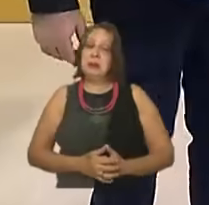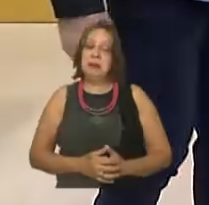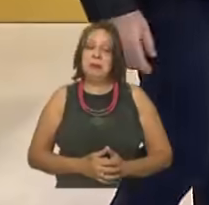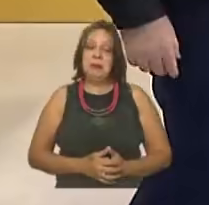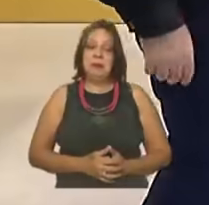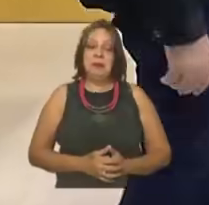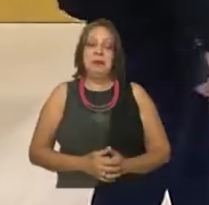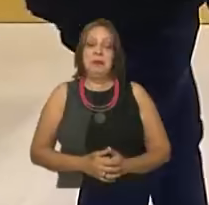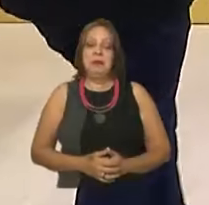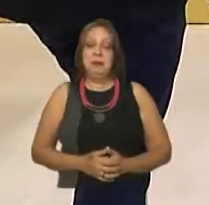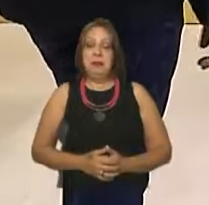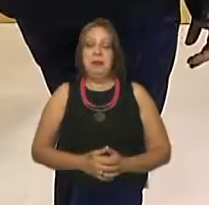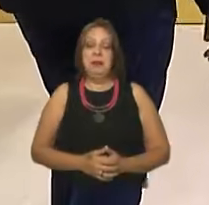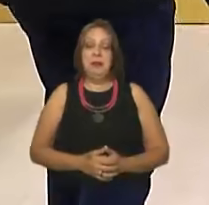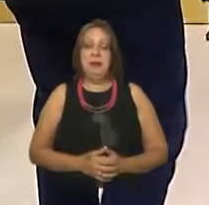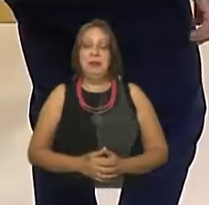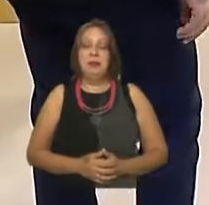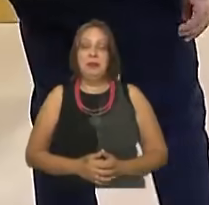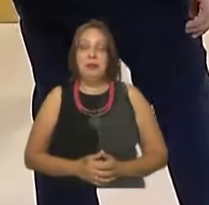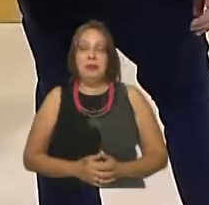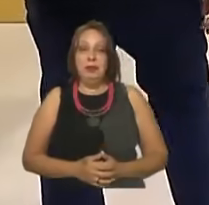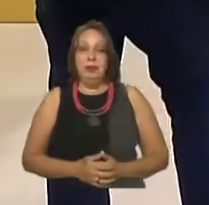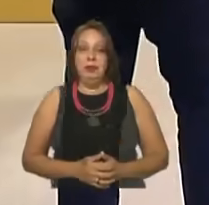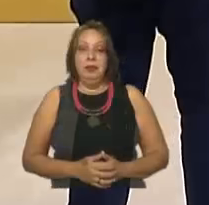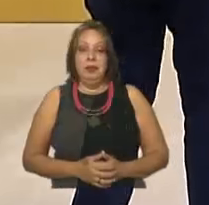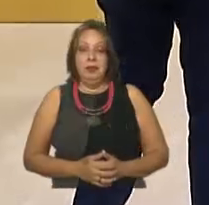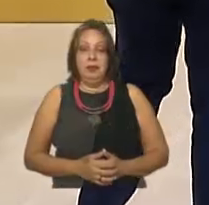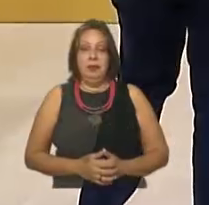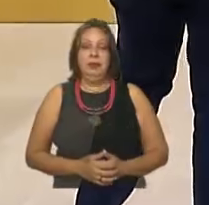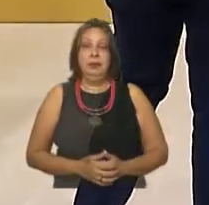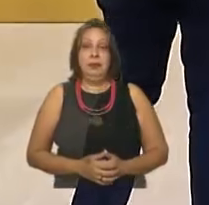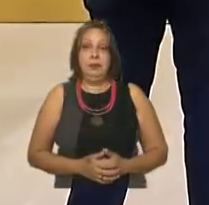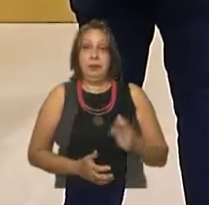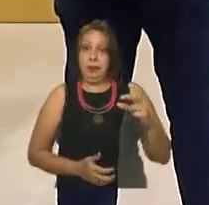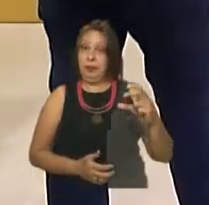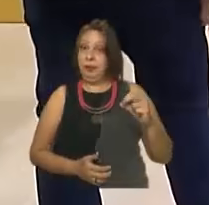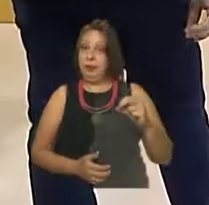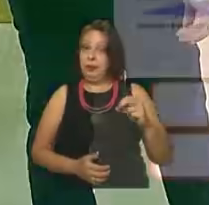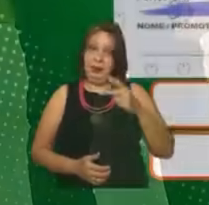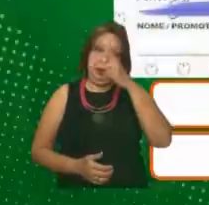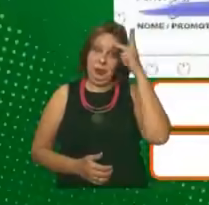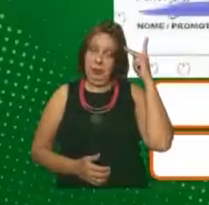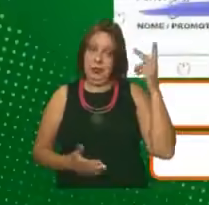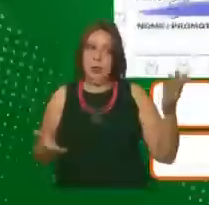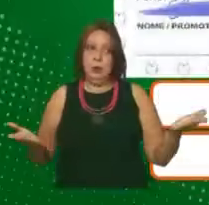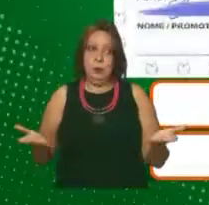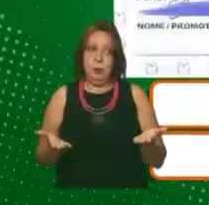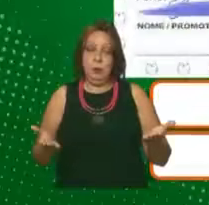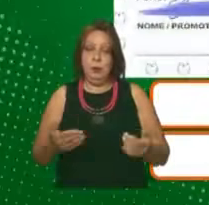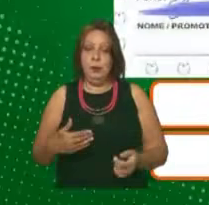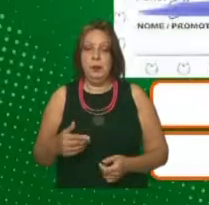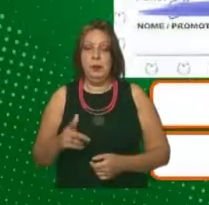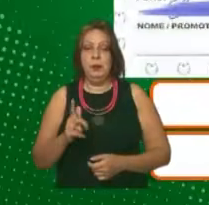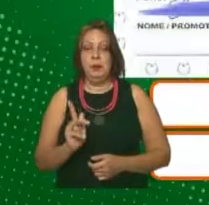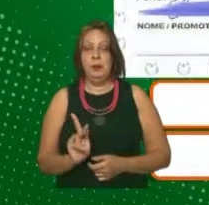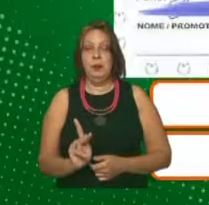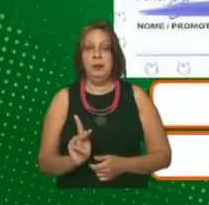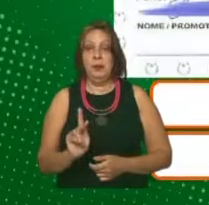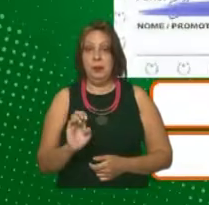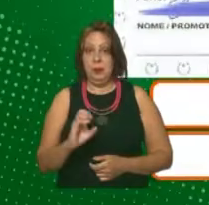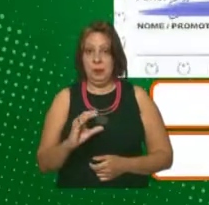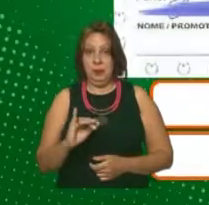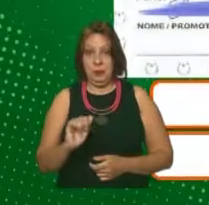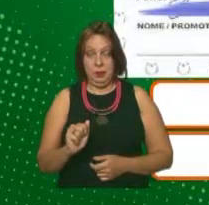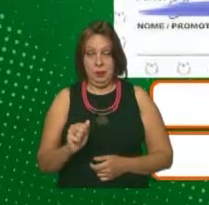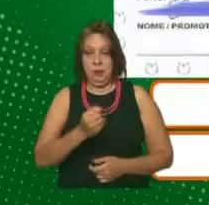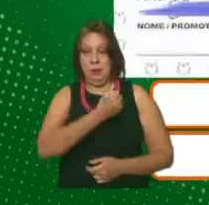premiando. R$500 é o nosso Gira Sergipe, que terá 50 contemplados hoje. Kécia dos Santos Rezende, certificado